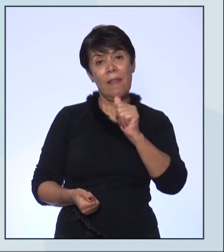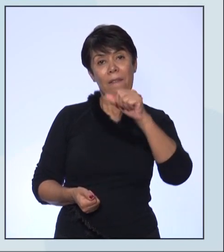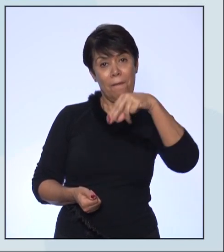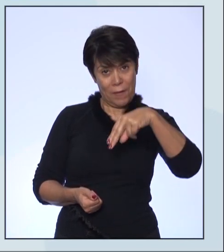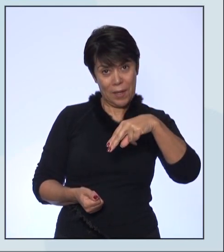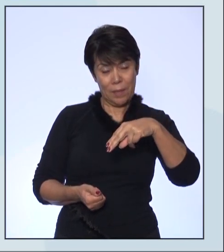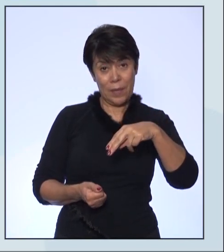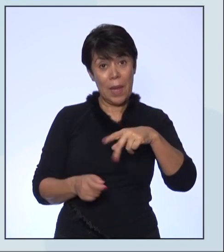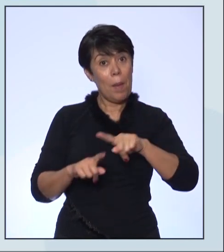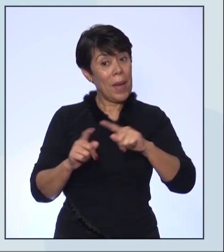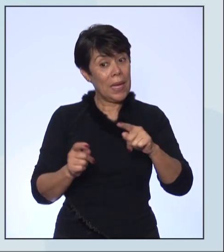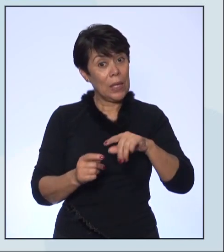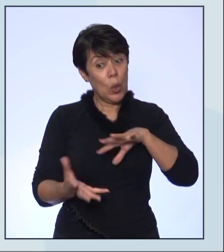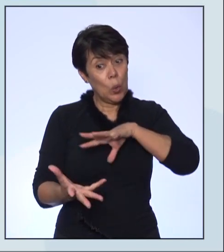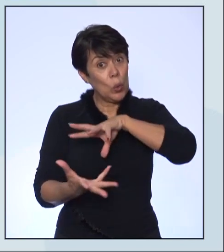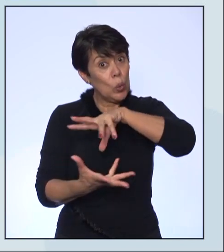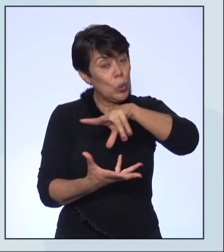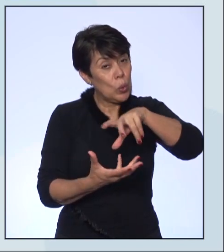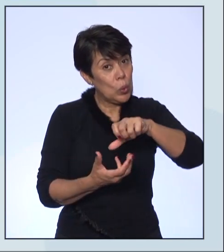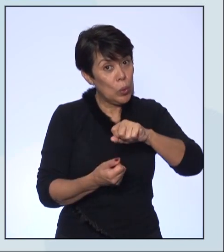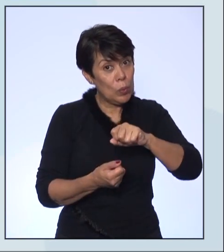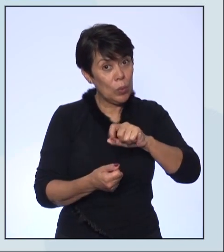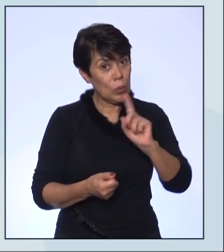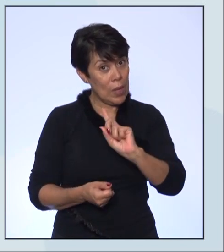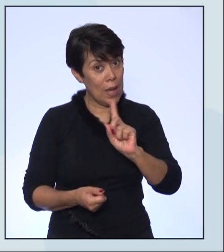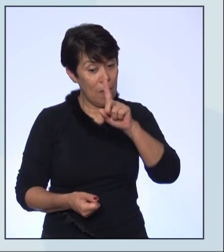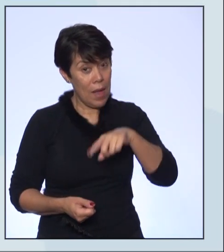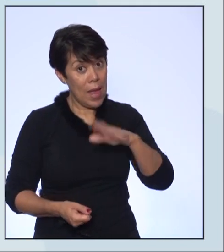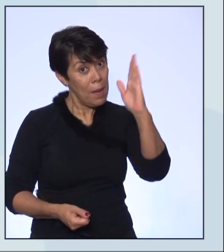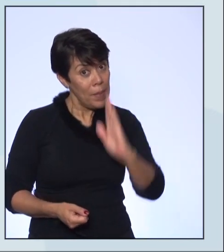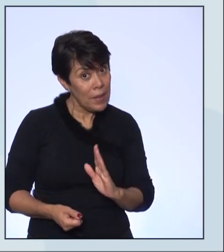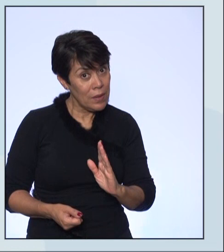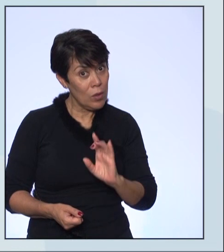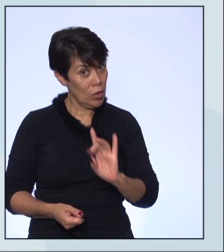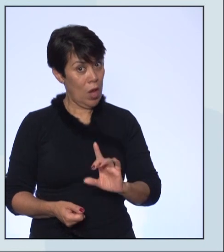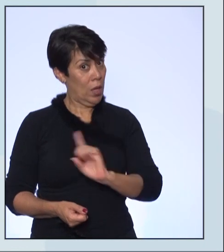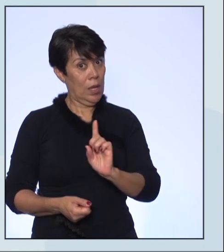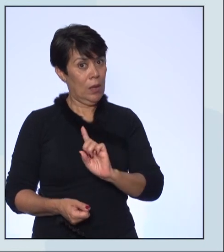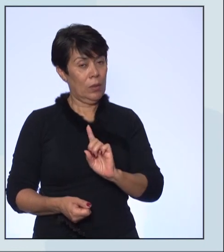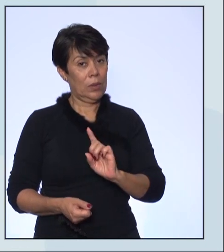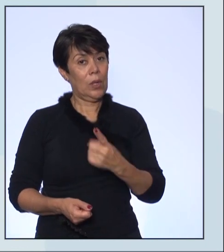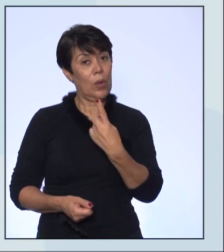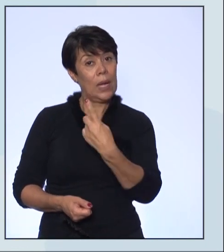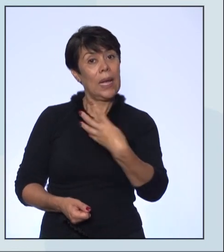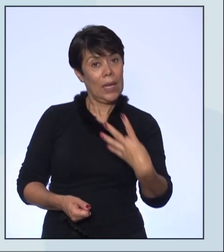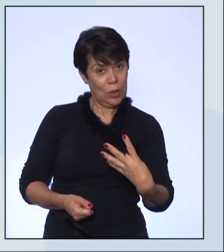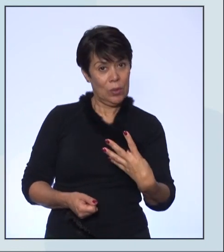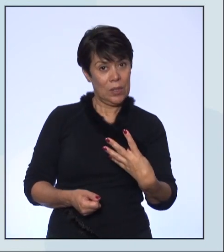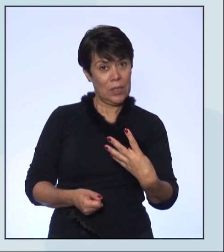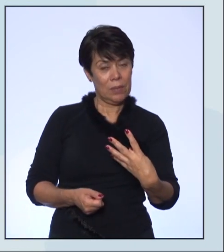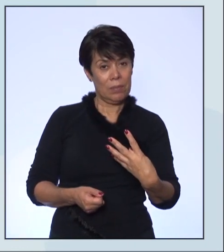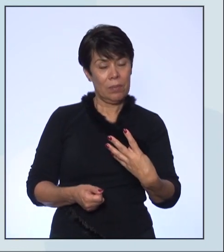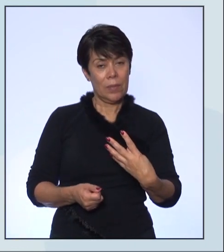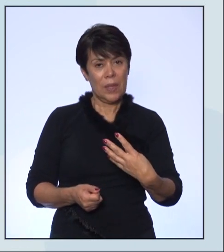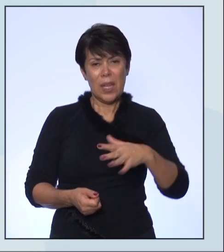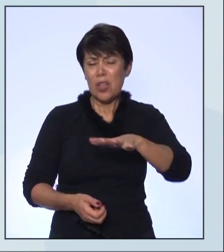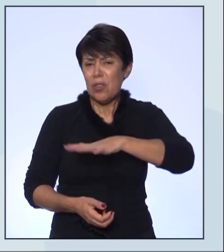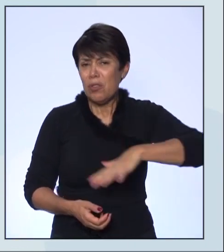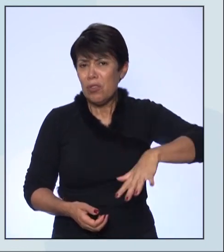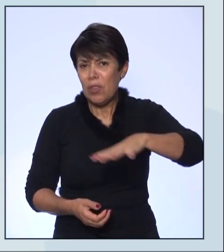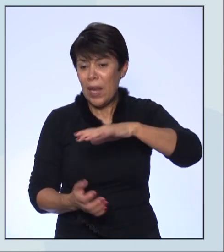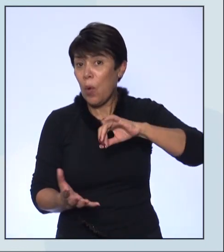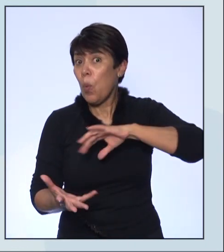da humanidade, gente. Não é o patrimônio cultural do Brasil, tá? São 14 patrimônios, né, gerais aí,